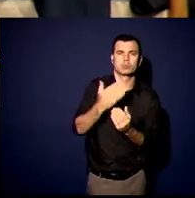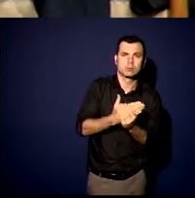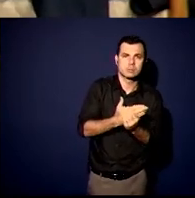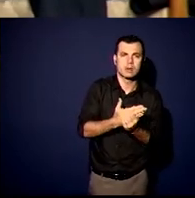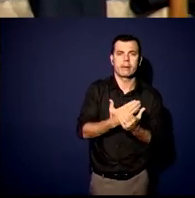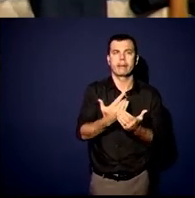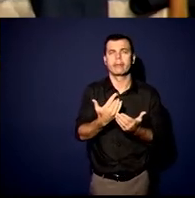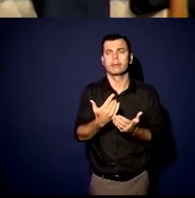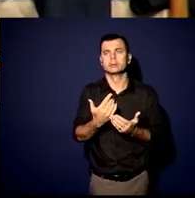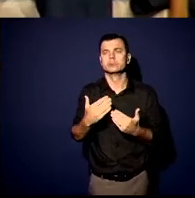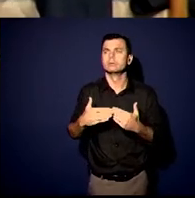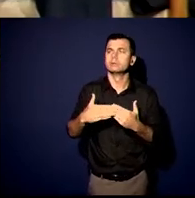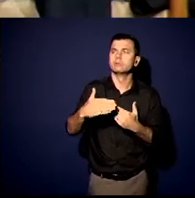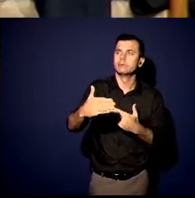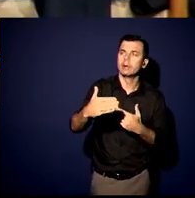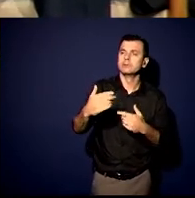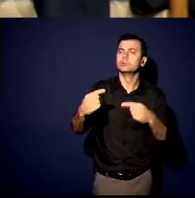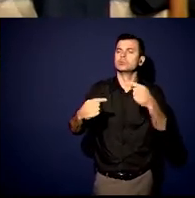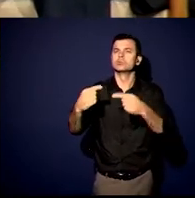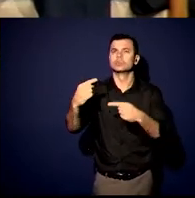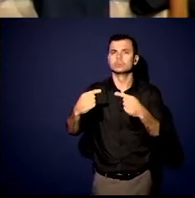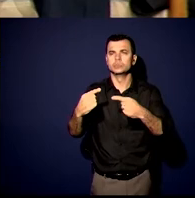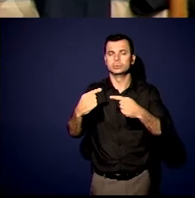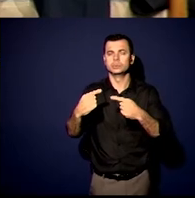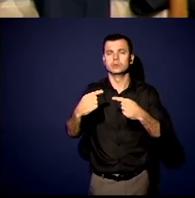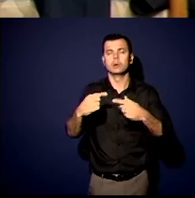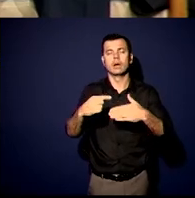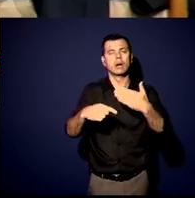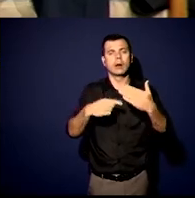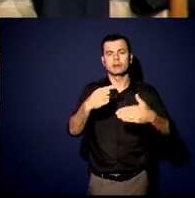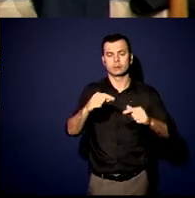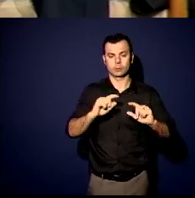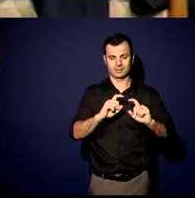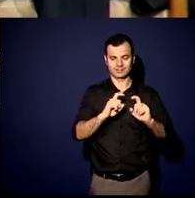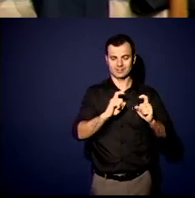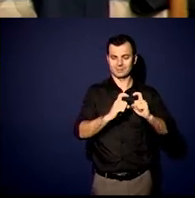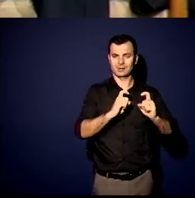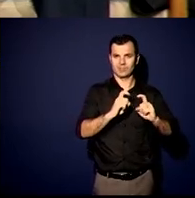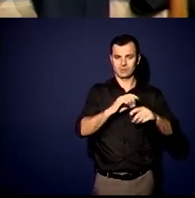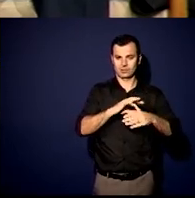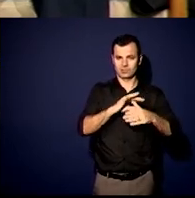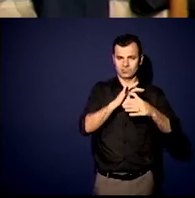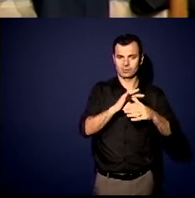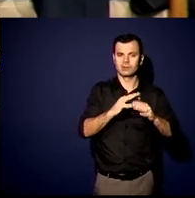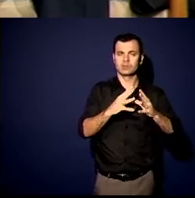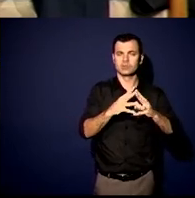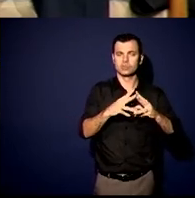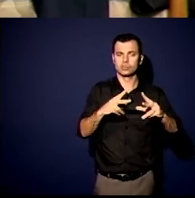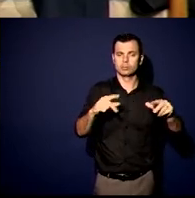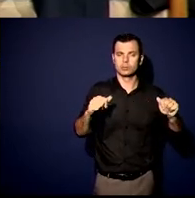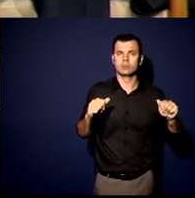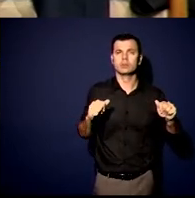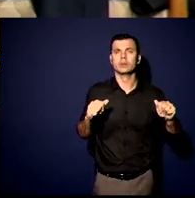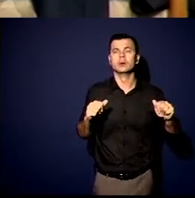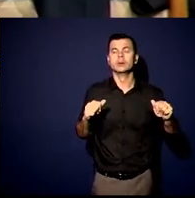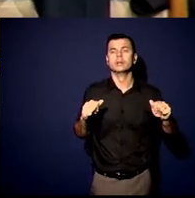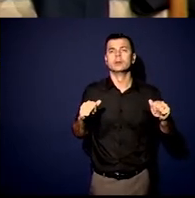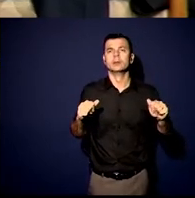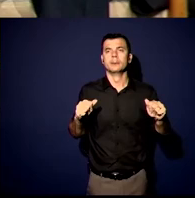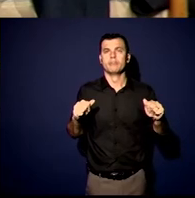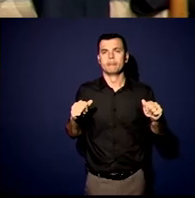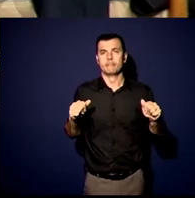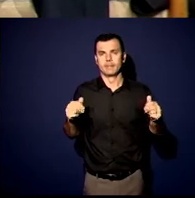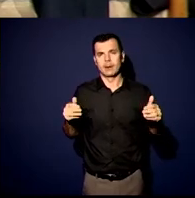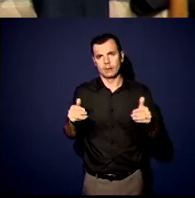era a cor de como Vão bater como vamos discutir depois de desapareceu hoje é difícil alguém aqui